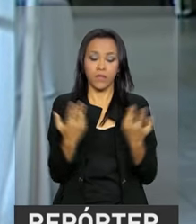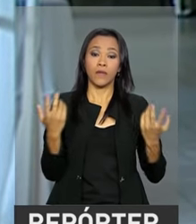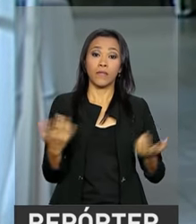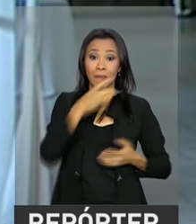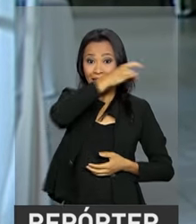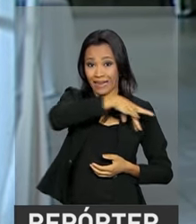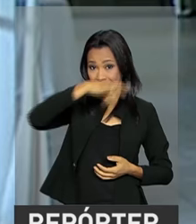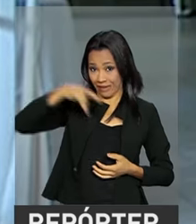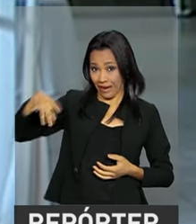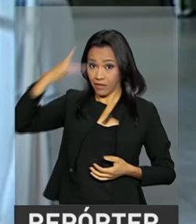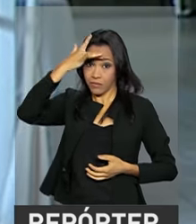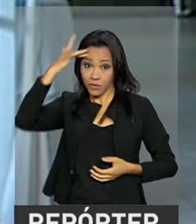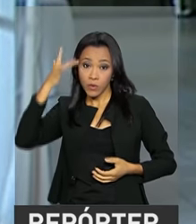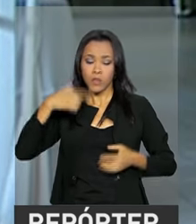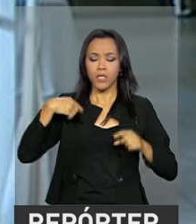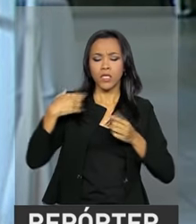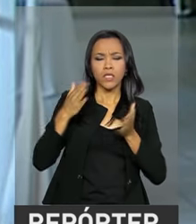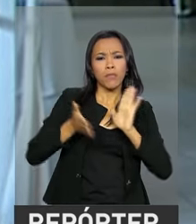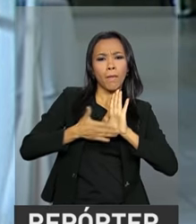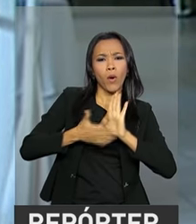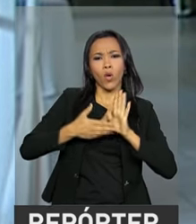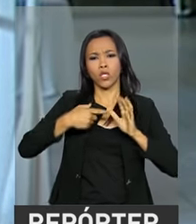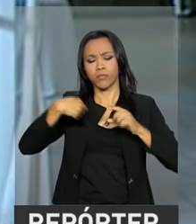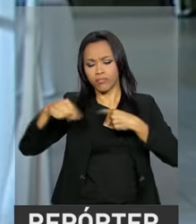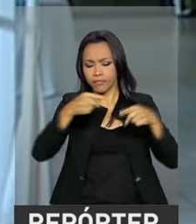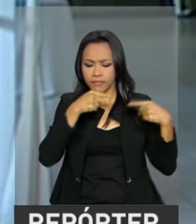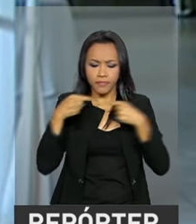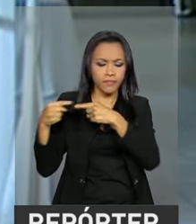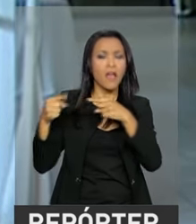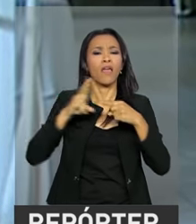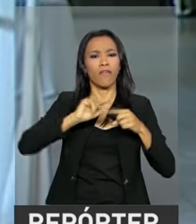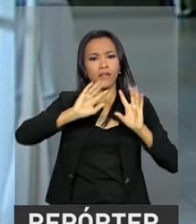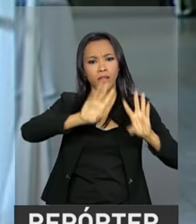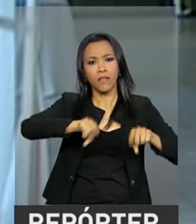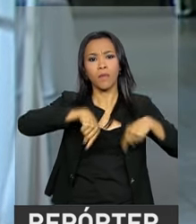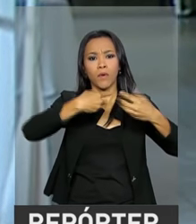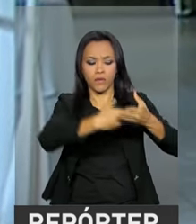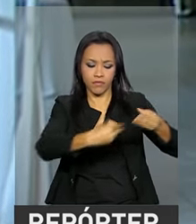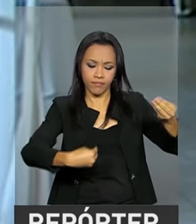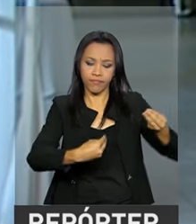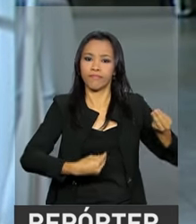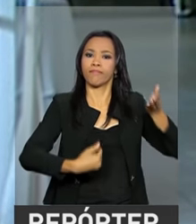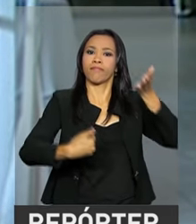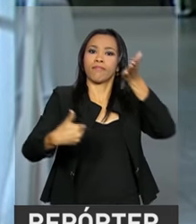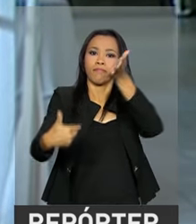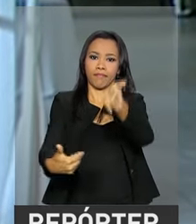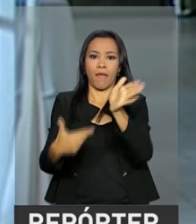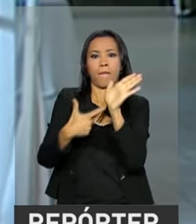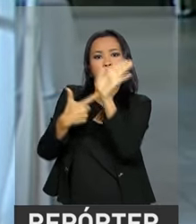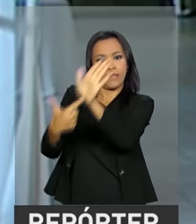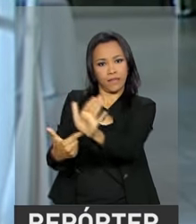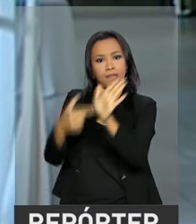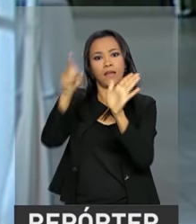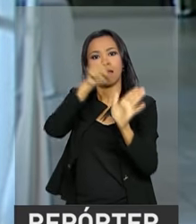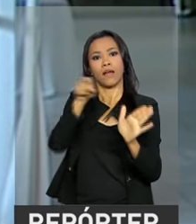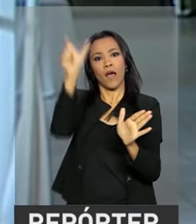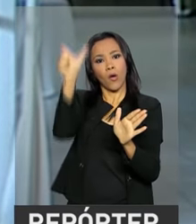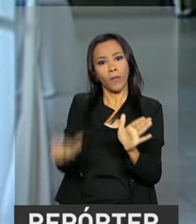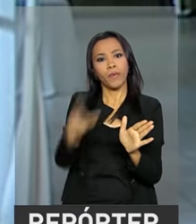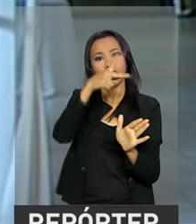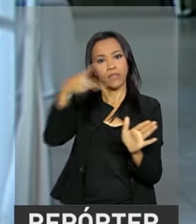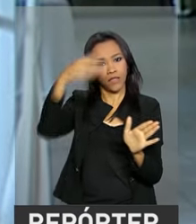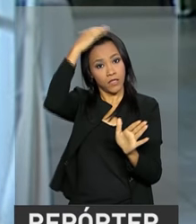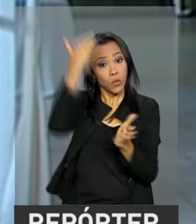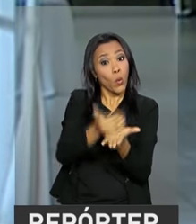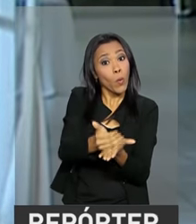estão discutindo, então, propostas e recomendações que vão ser apresentadas ao presidente da República, Michel Temer, no começo de março, isso